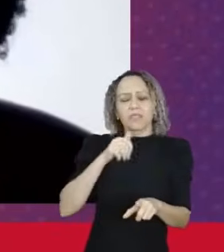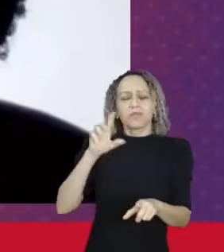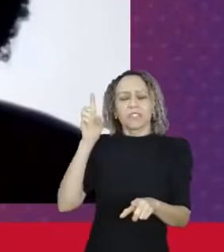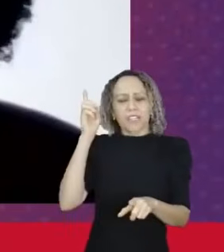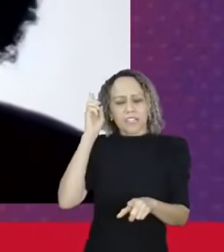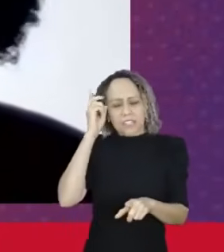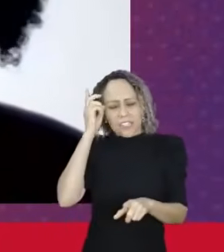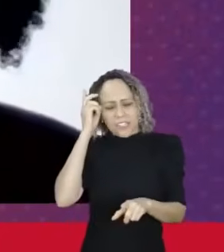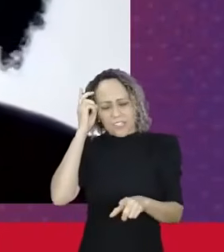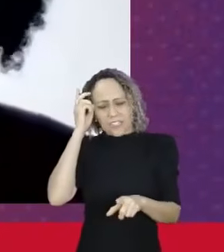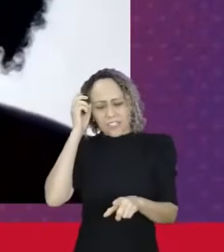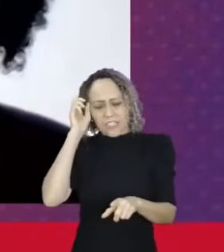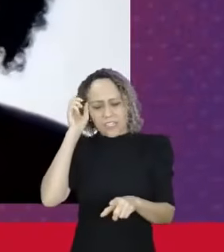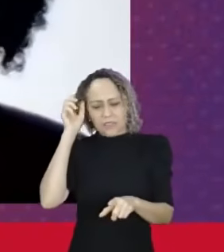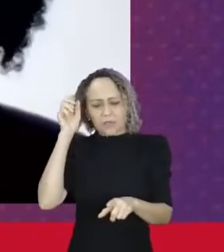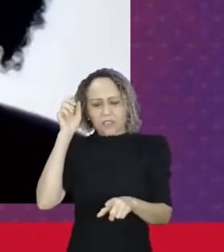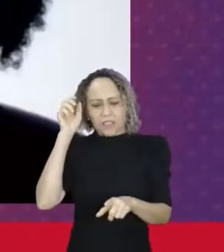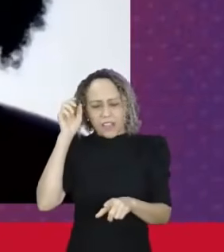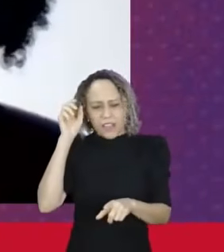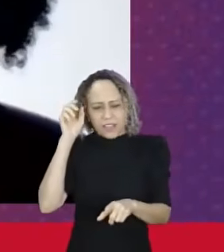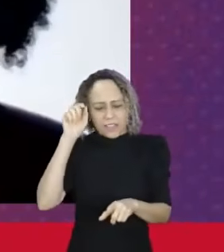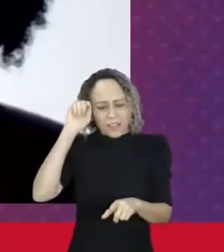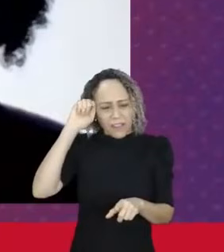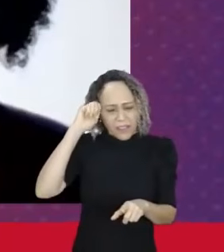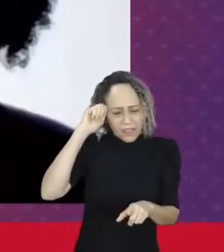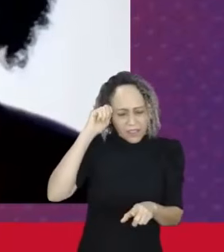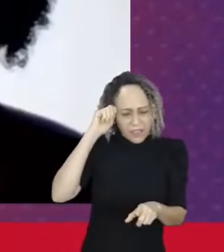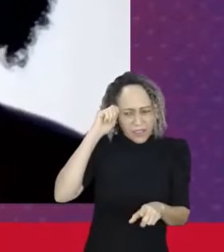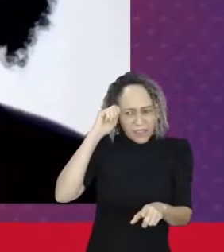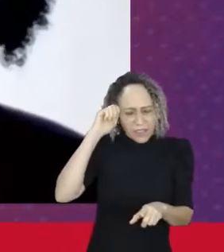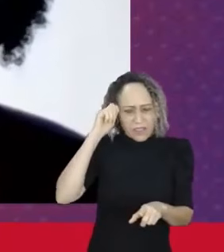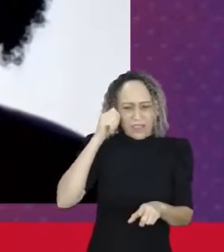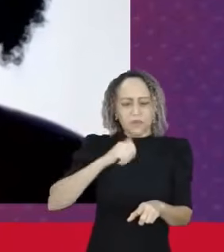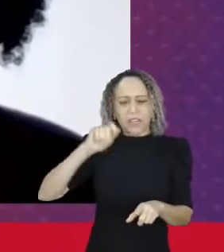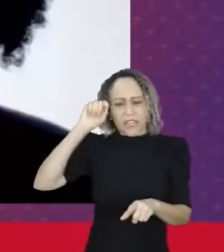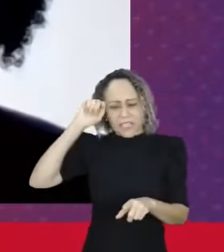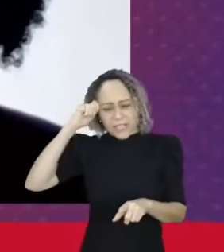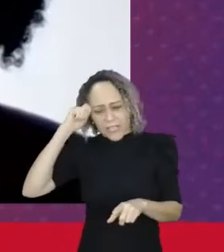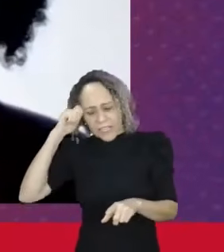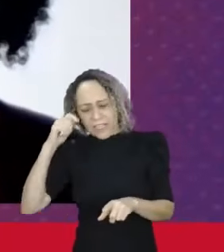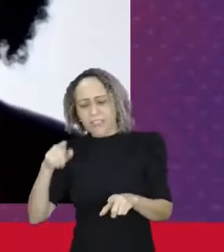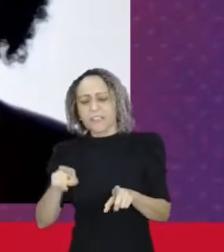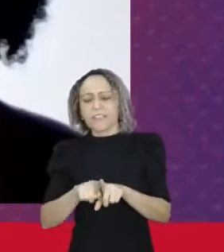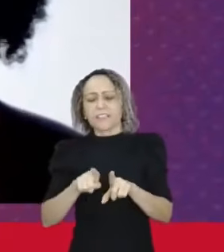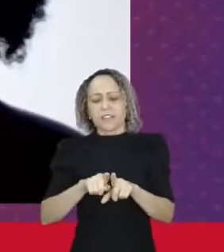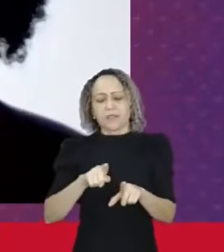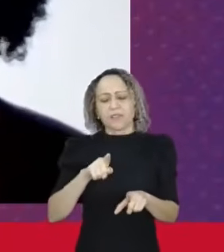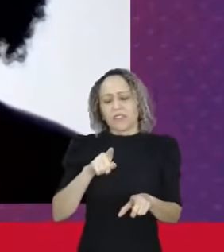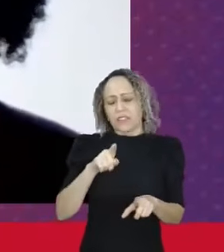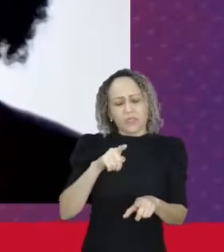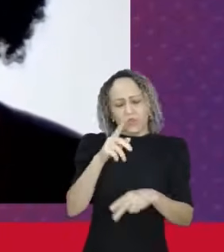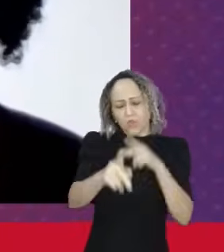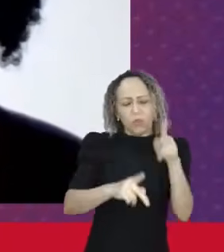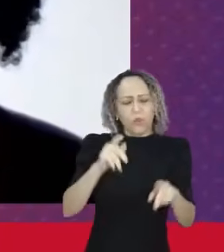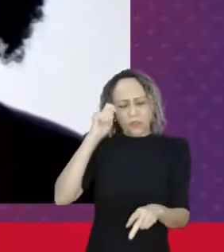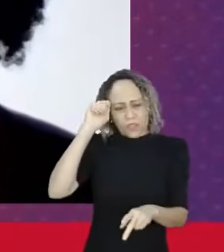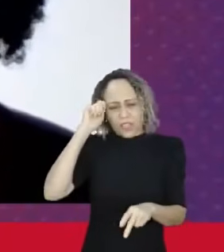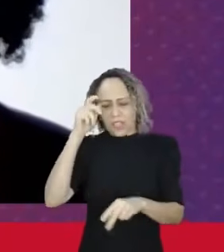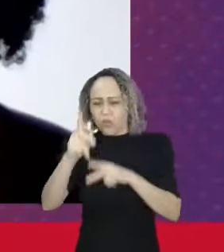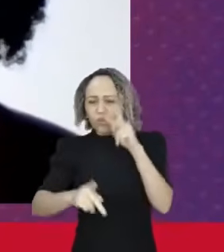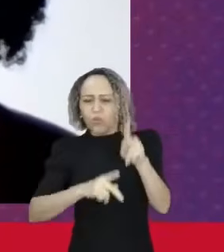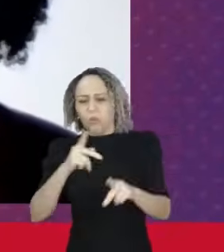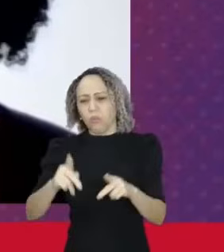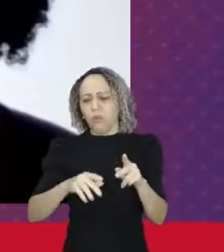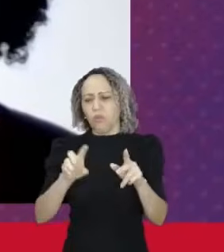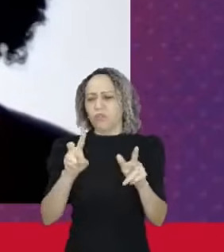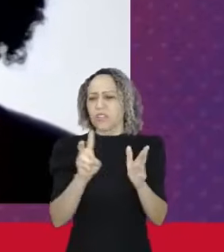E o feminicídio sempre fez parte dessas estratégias em duas